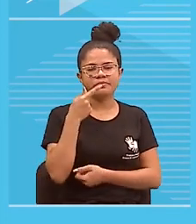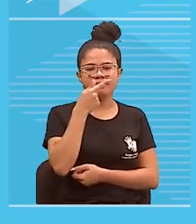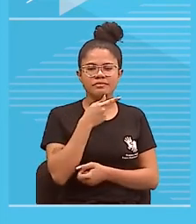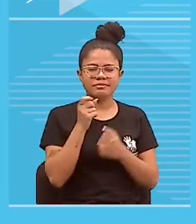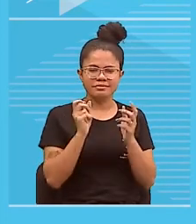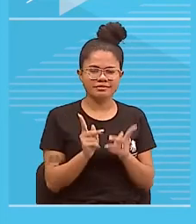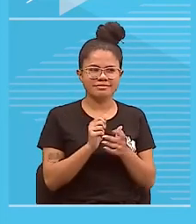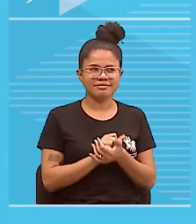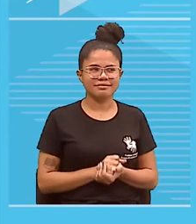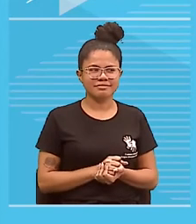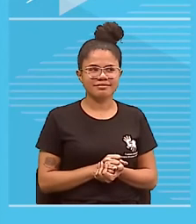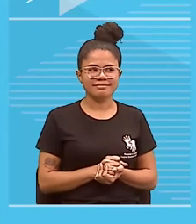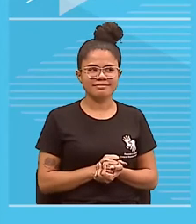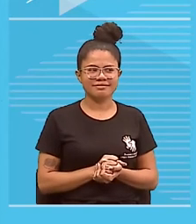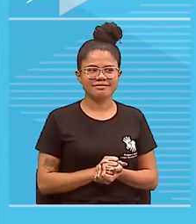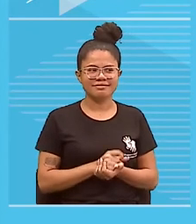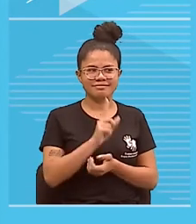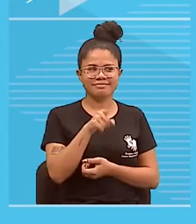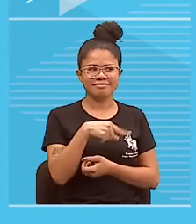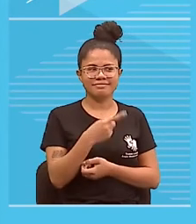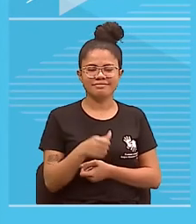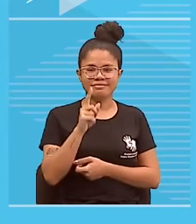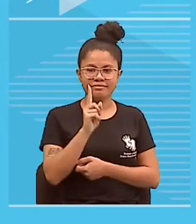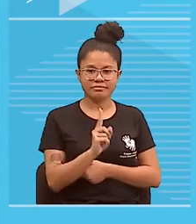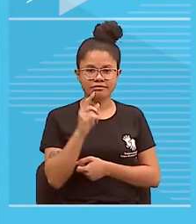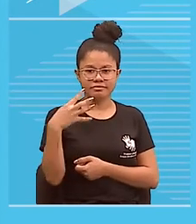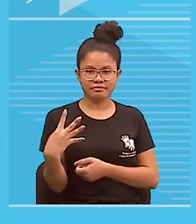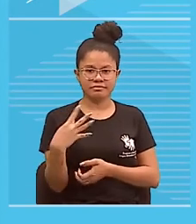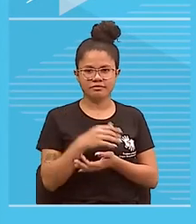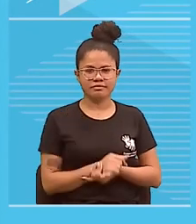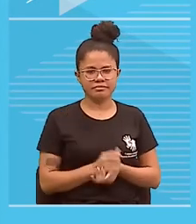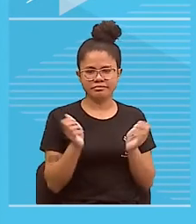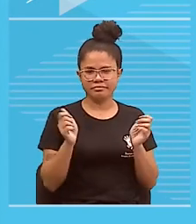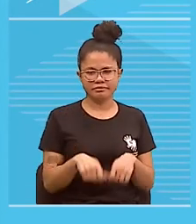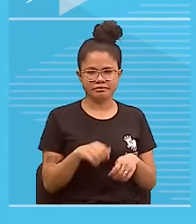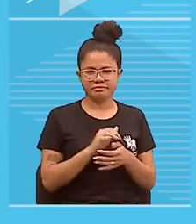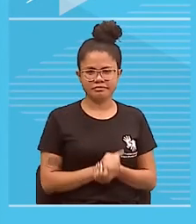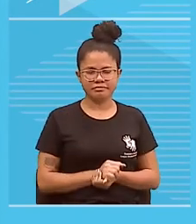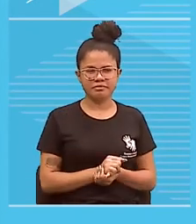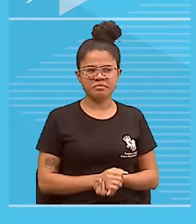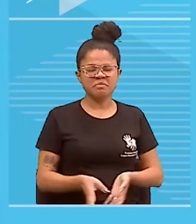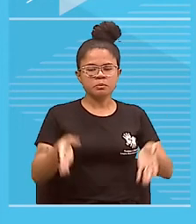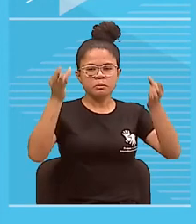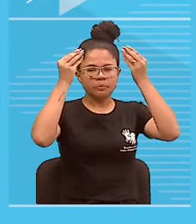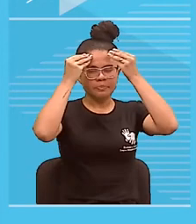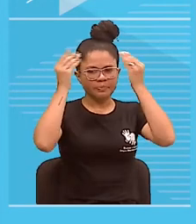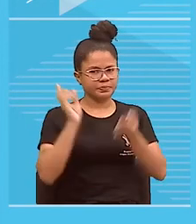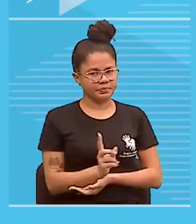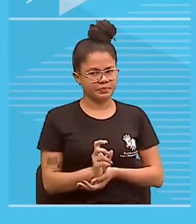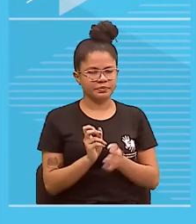o alfa 14 meu Deus Érika O que é isso Relaxa você não vai não precisam mastigar isso aí agora não